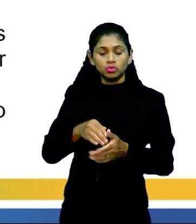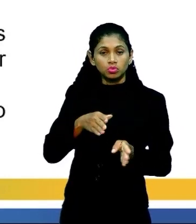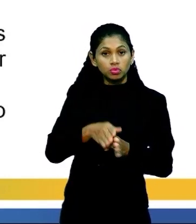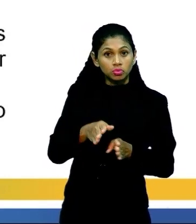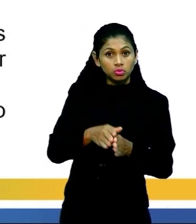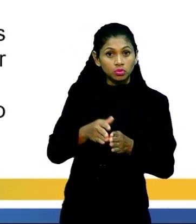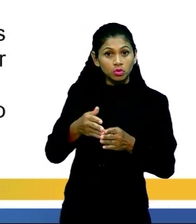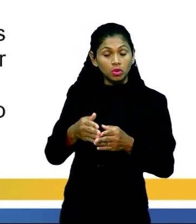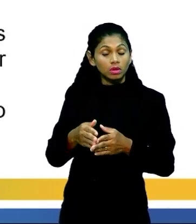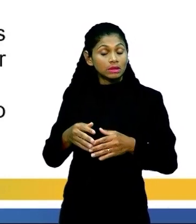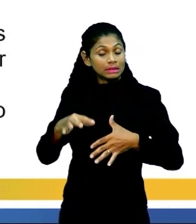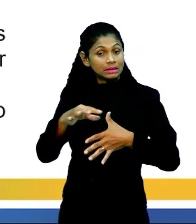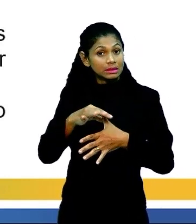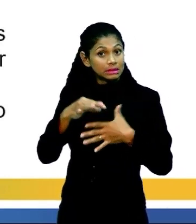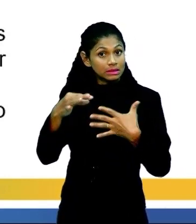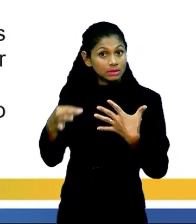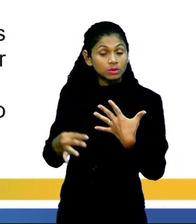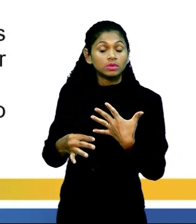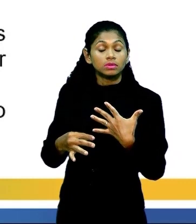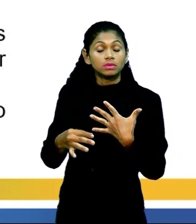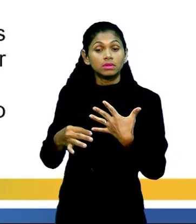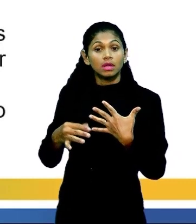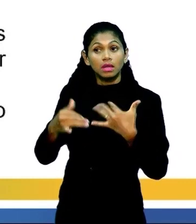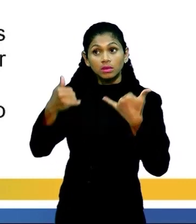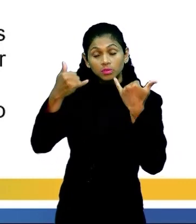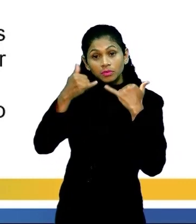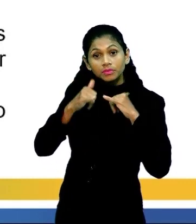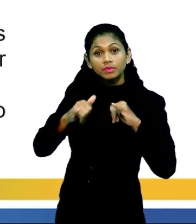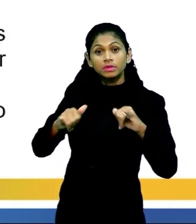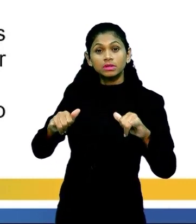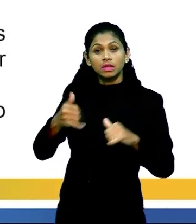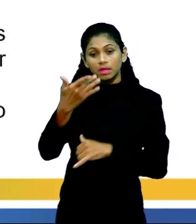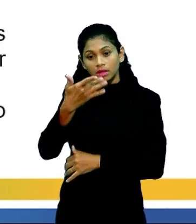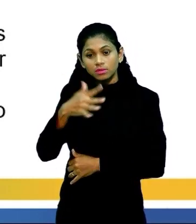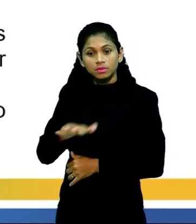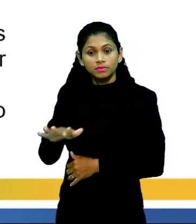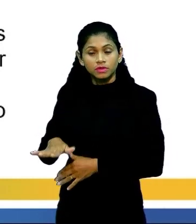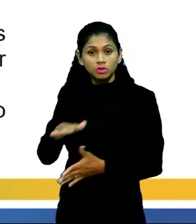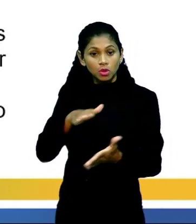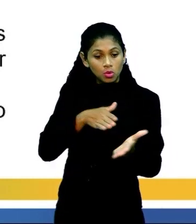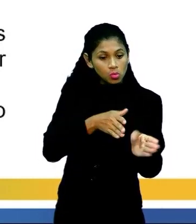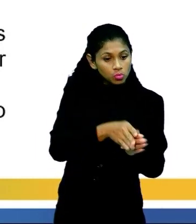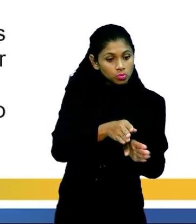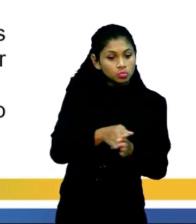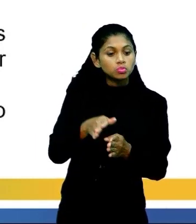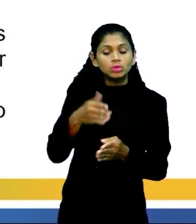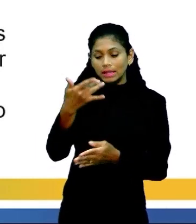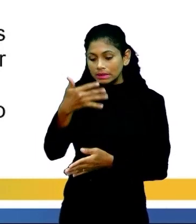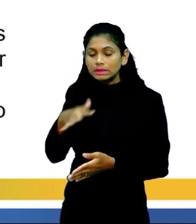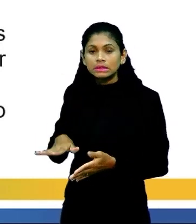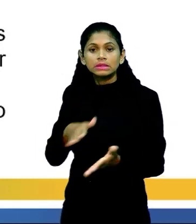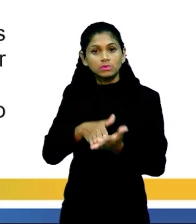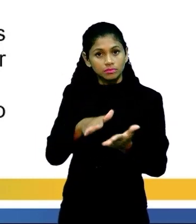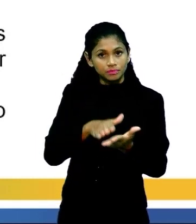à publicidade infantil e também de orientar as crianças sobre o consumismo.